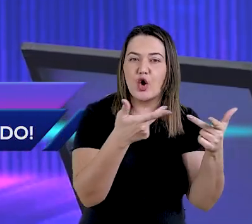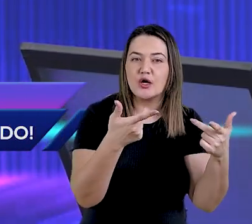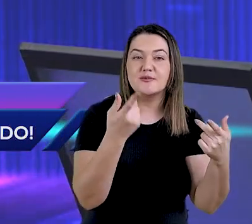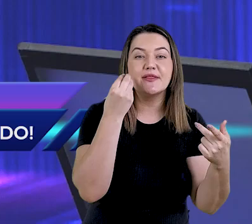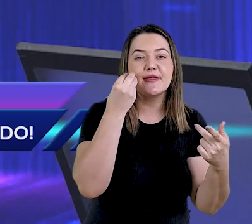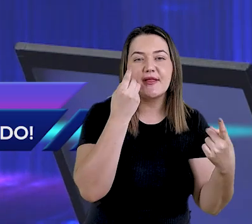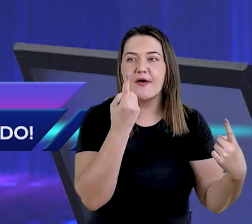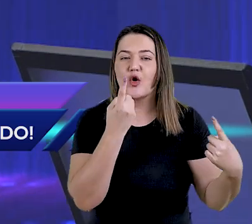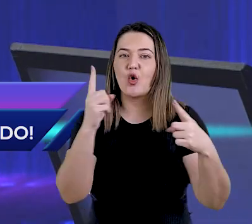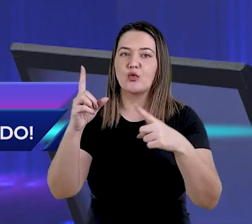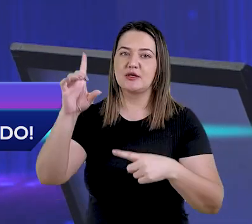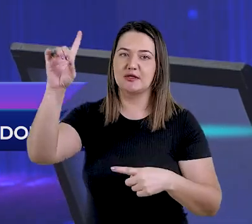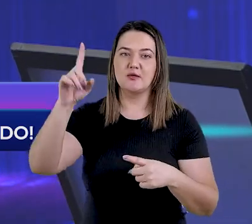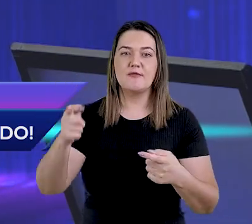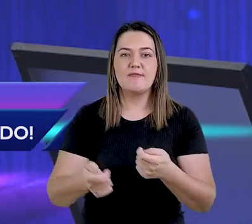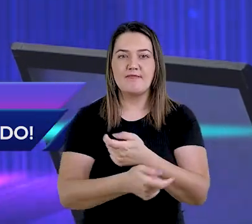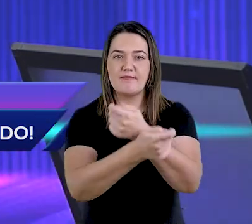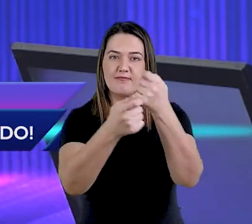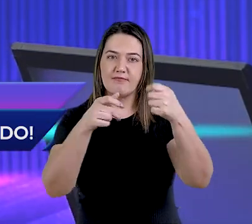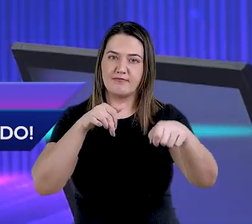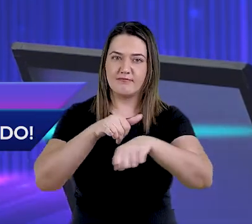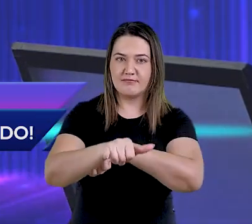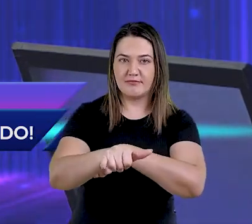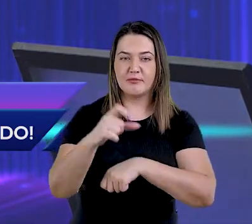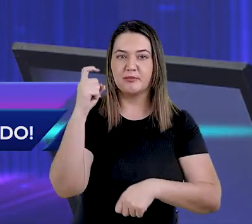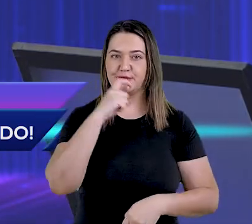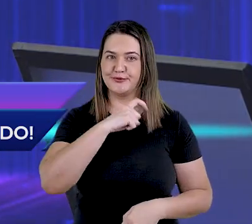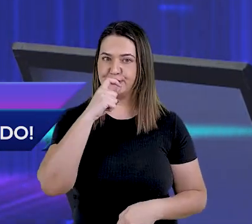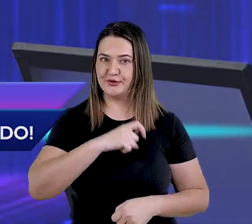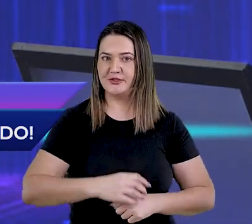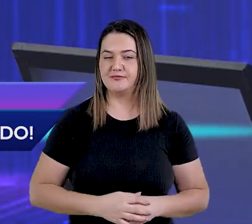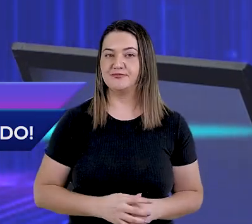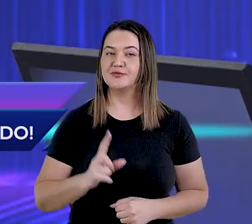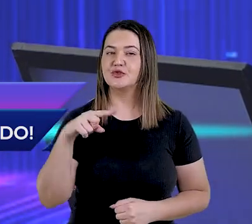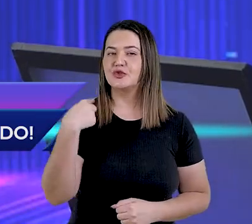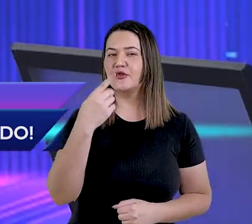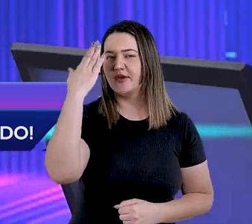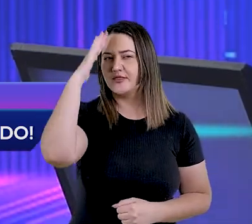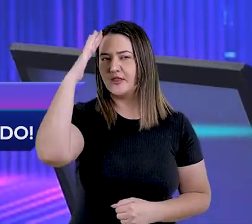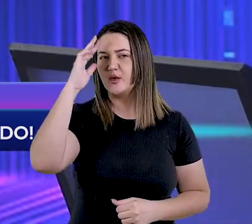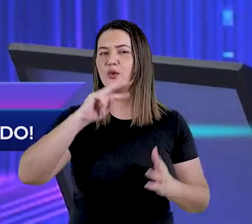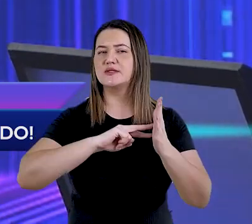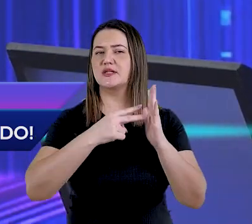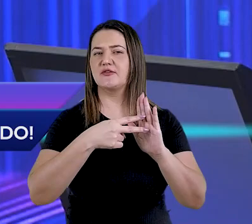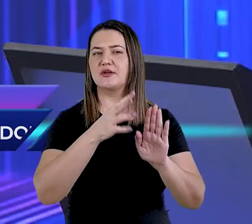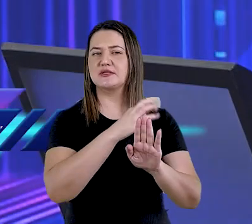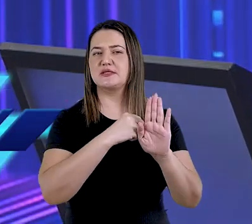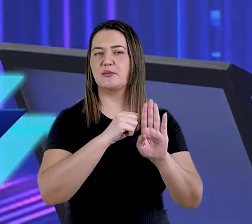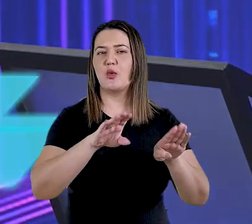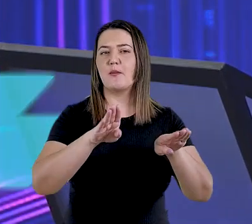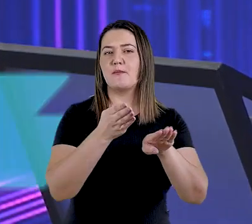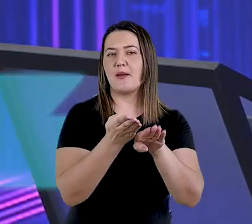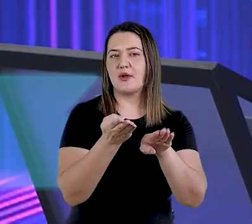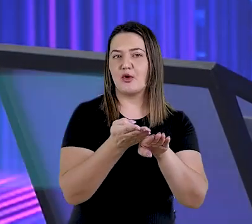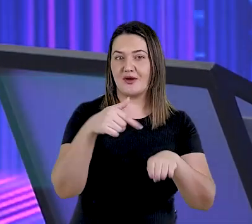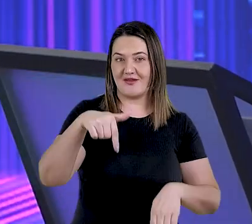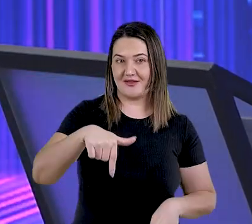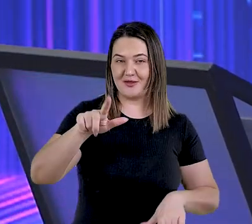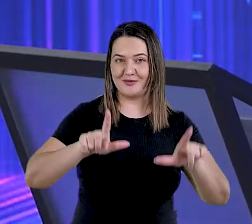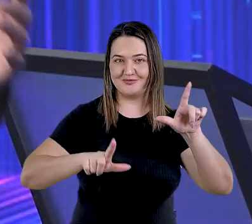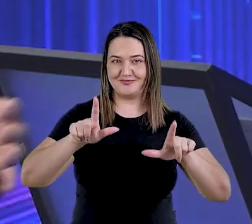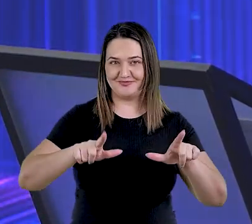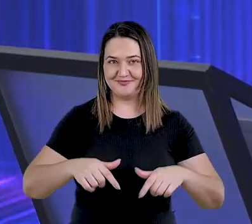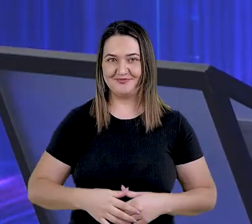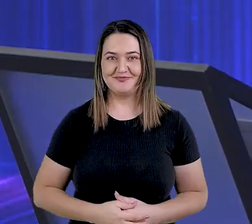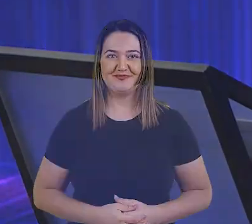Deus e levar as pessoas ao engano e à mentira. Vamos entender melhor o que é esse mistério de Babilônia aqui no programa Arena do Futuro,